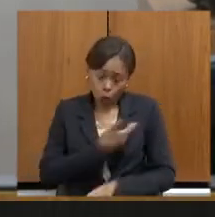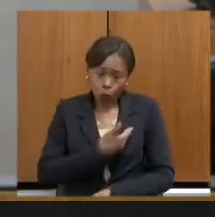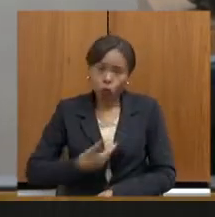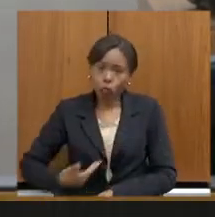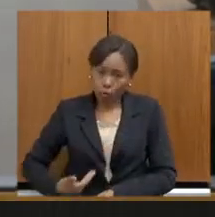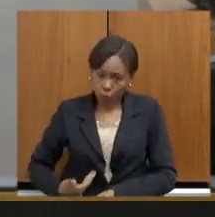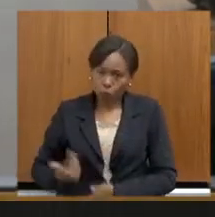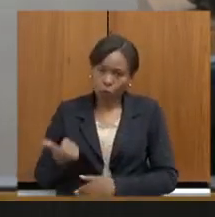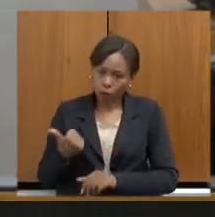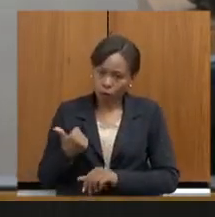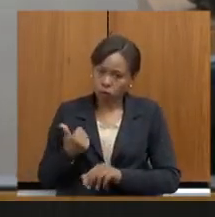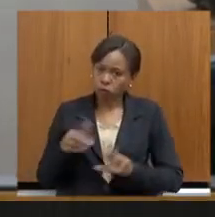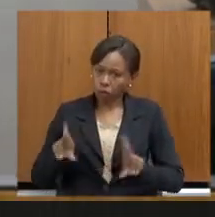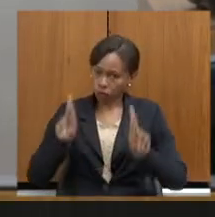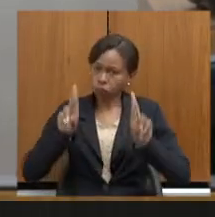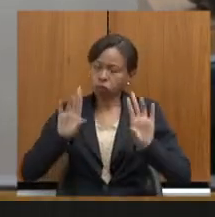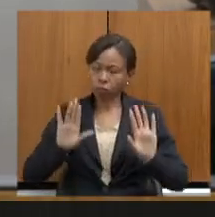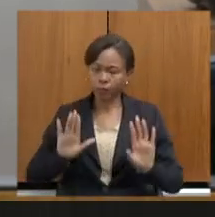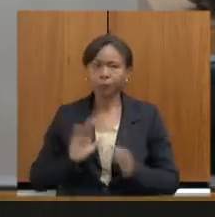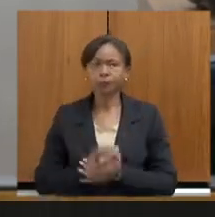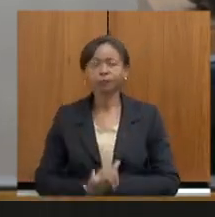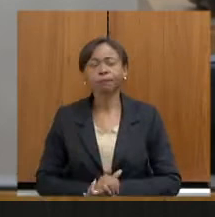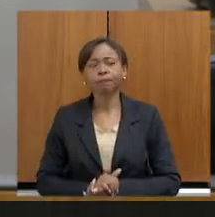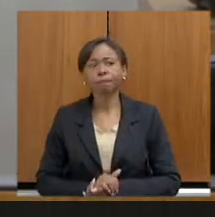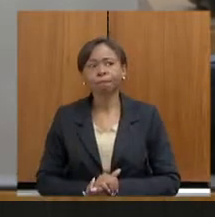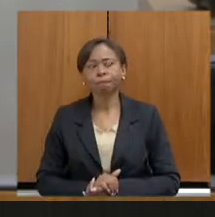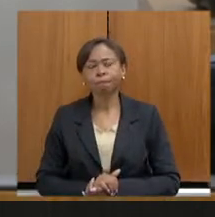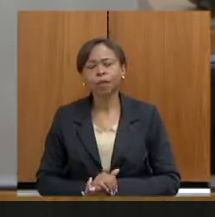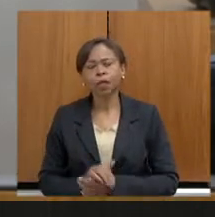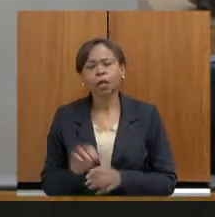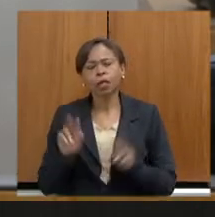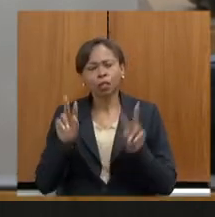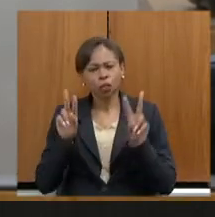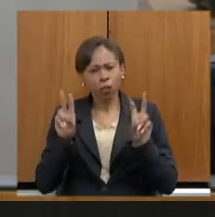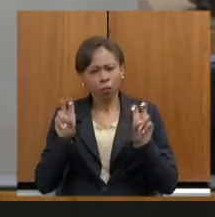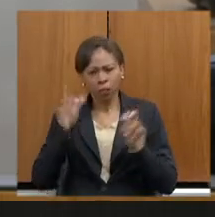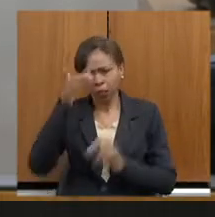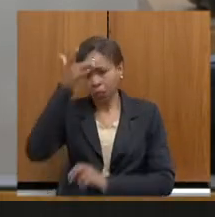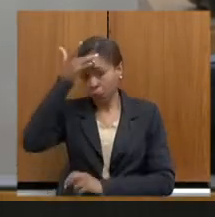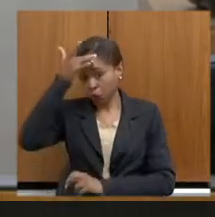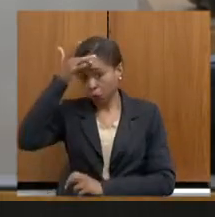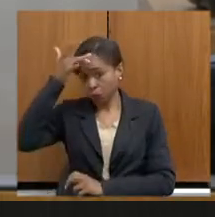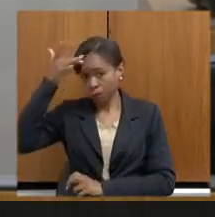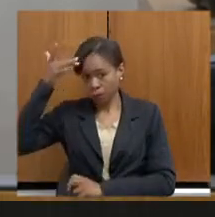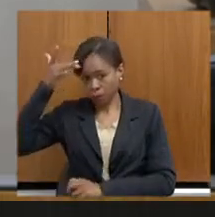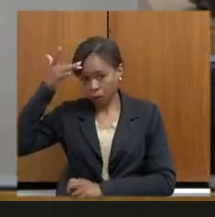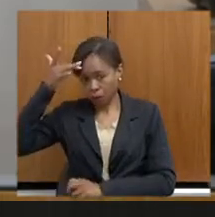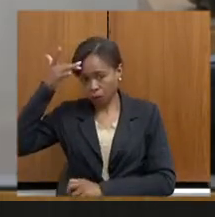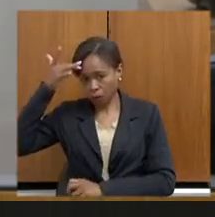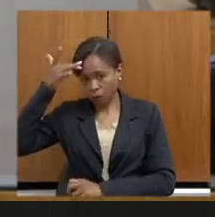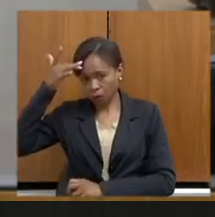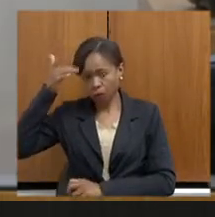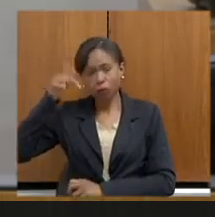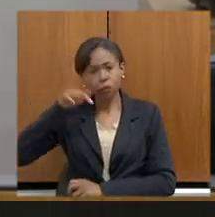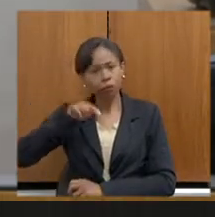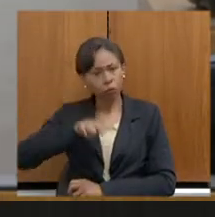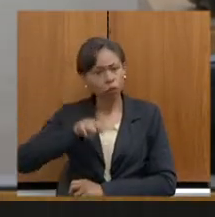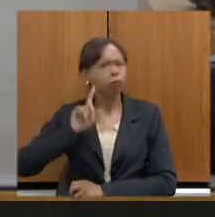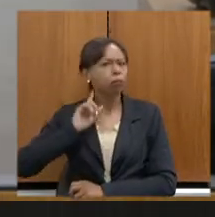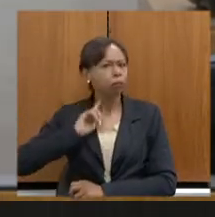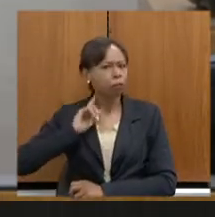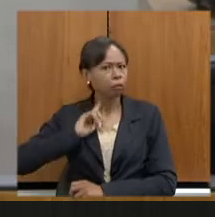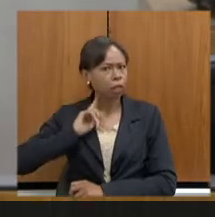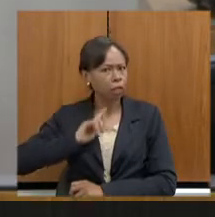mas dentro da que tema da Saúde Mental secretário eu tô vendo aí que Minas a criou os leitos